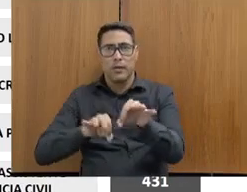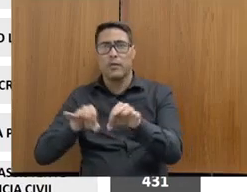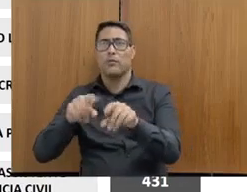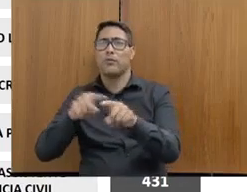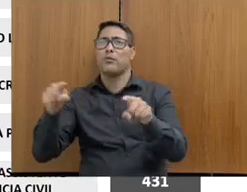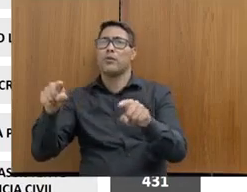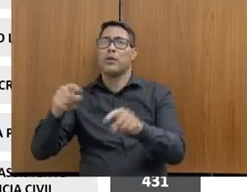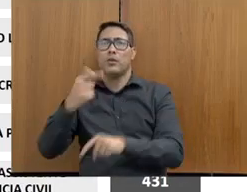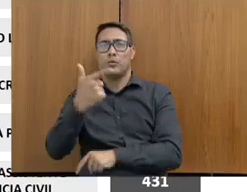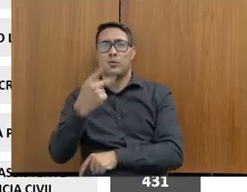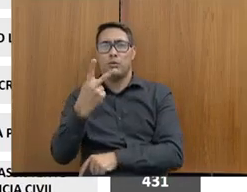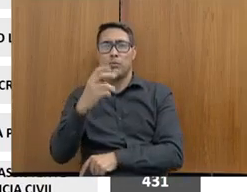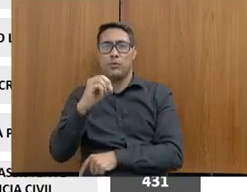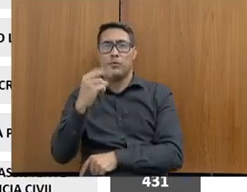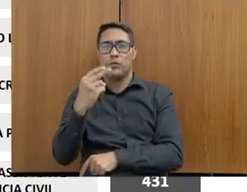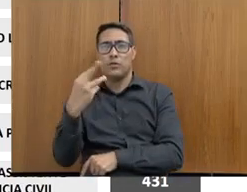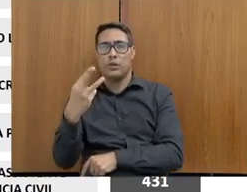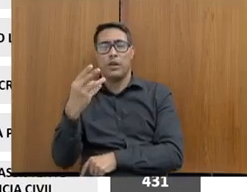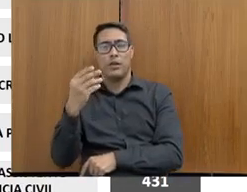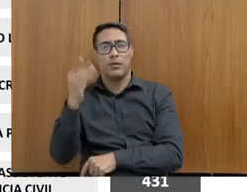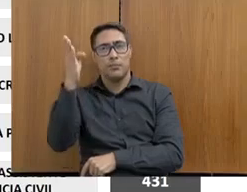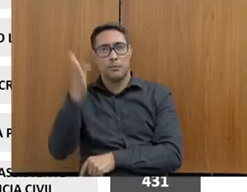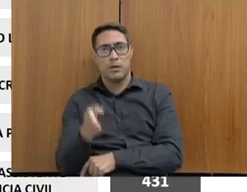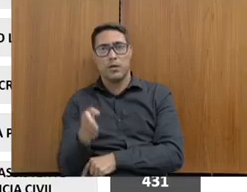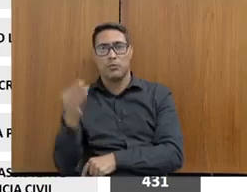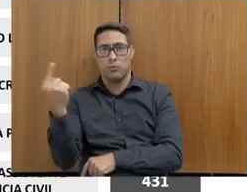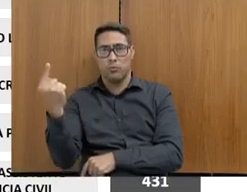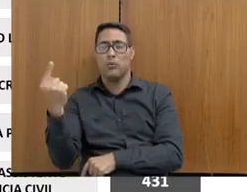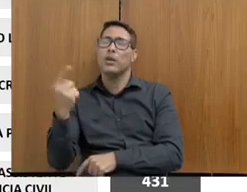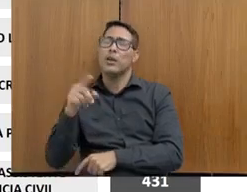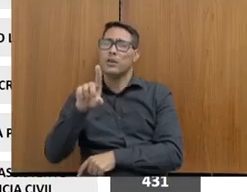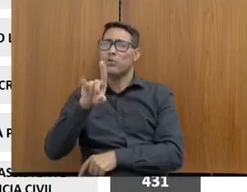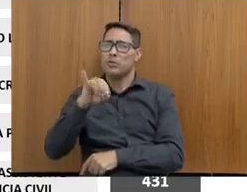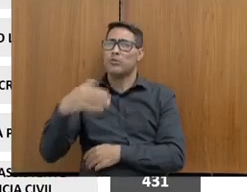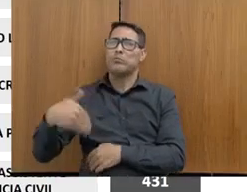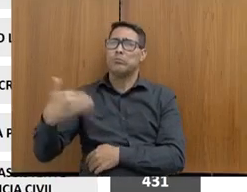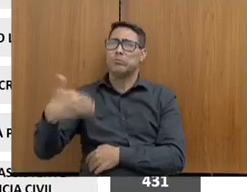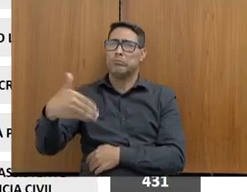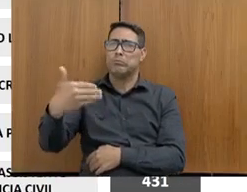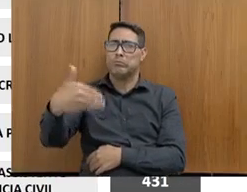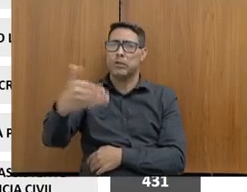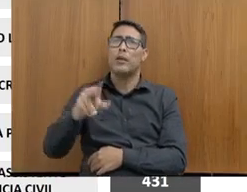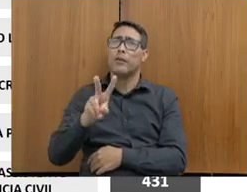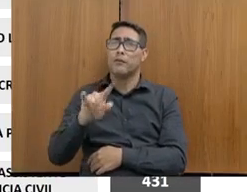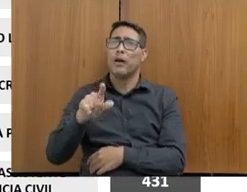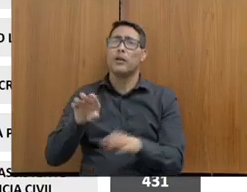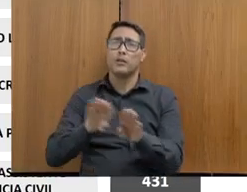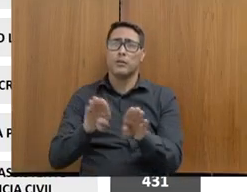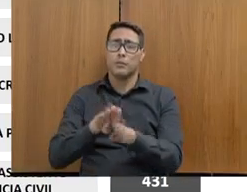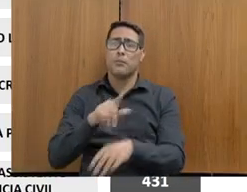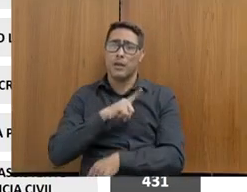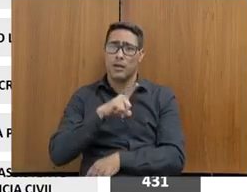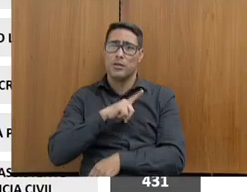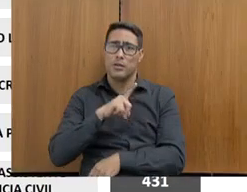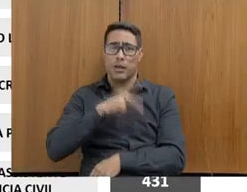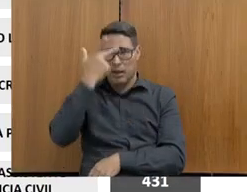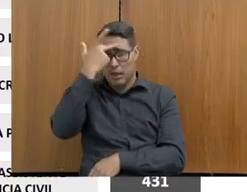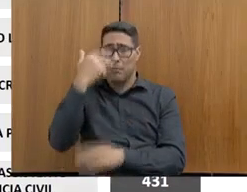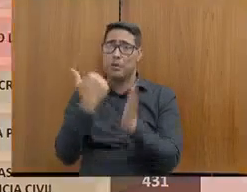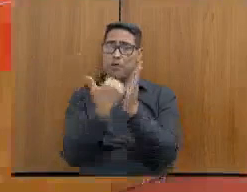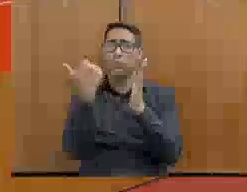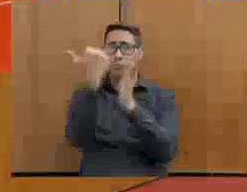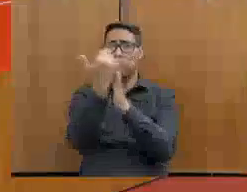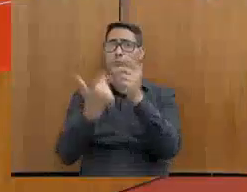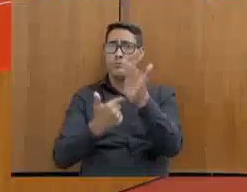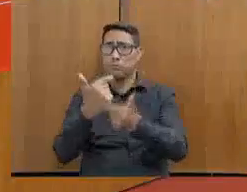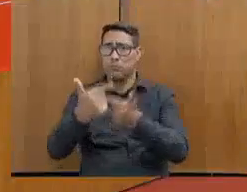20231 né e nos próximos dias acreditamos né que já vai haver a publicação da